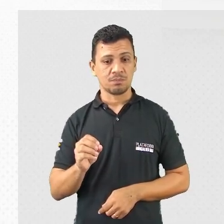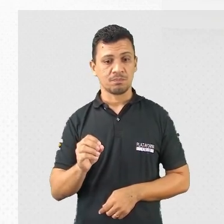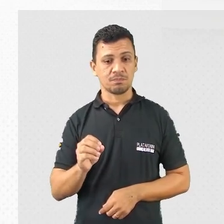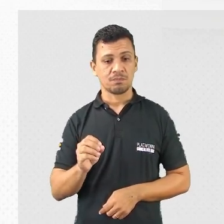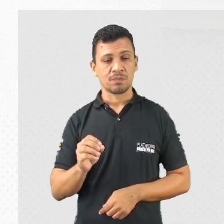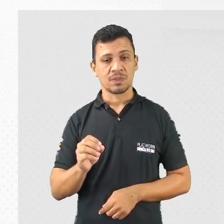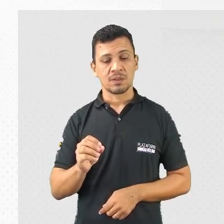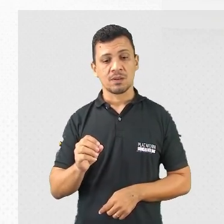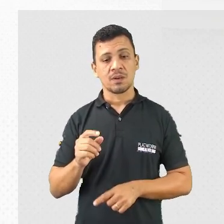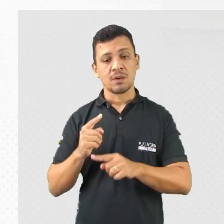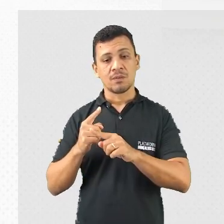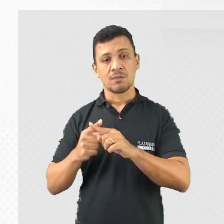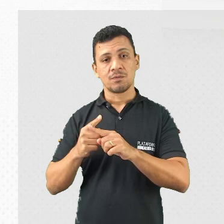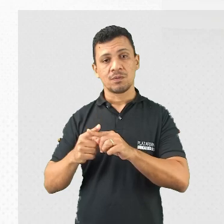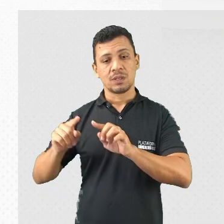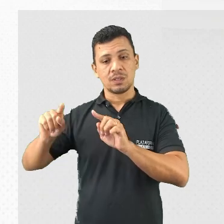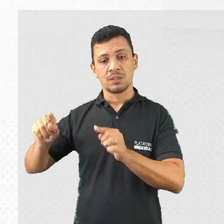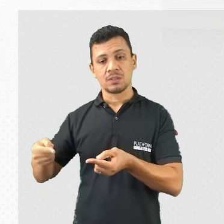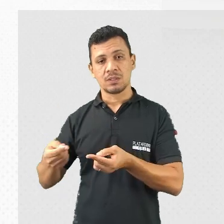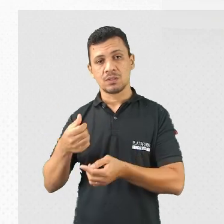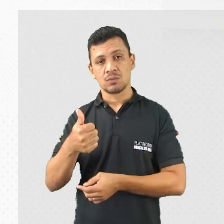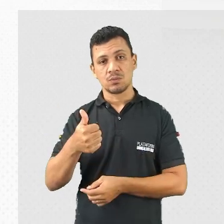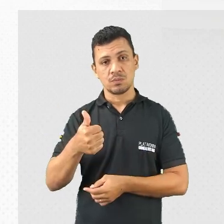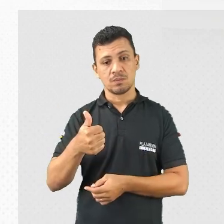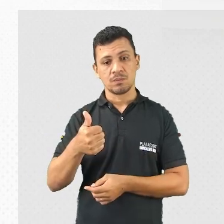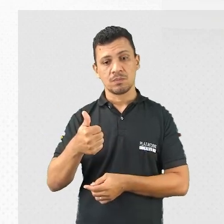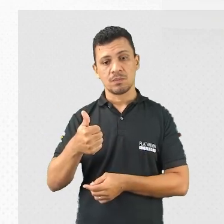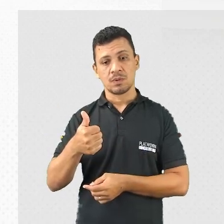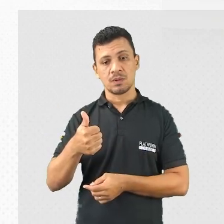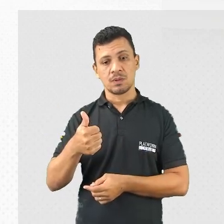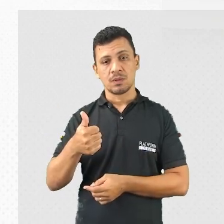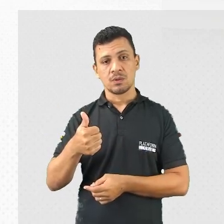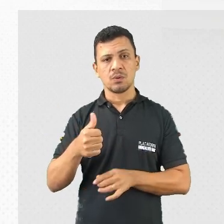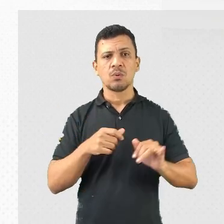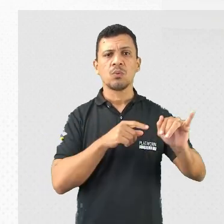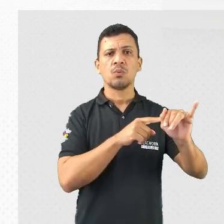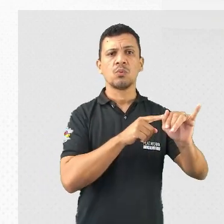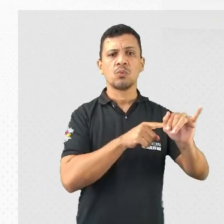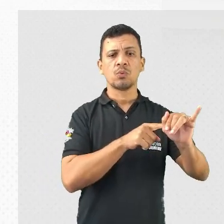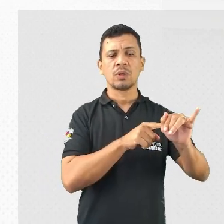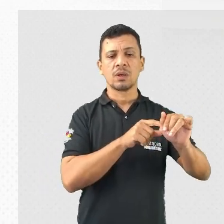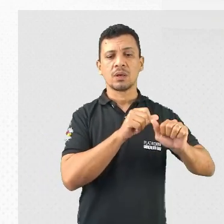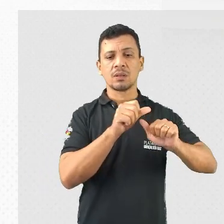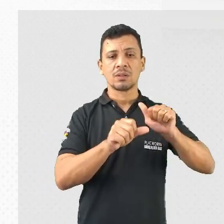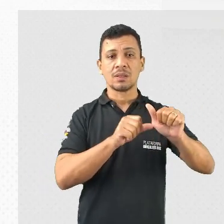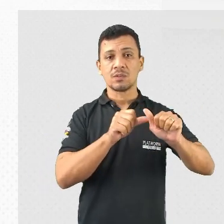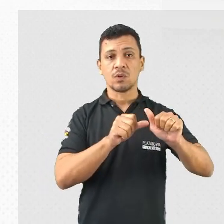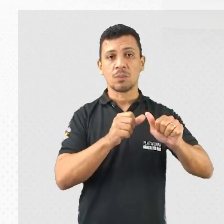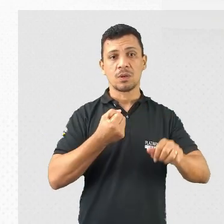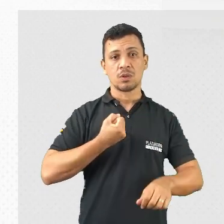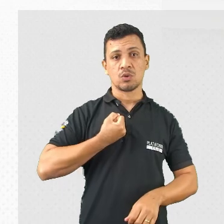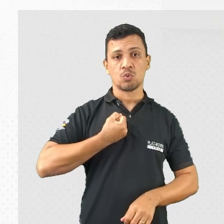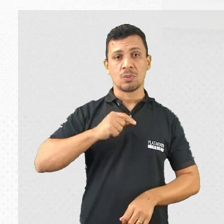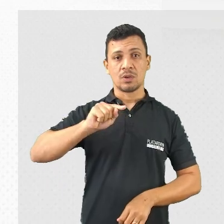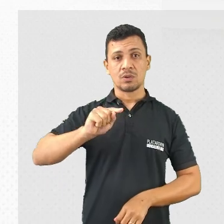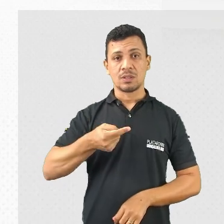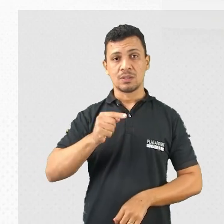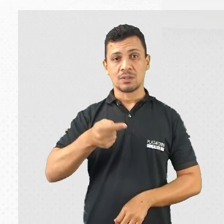inicial, multiplicado por 1. A taxa de juros, você transforma para decimal, 1%